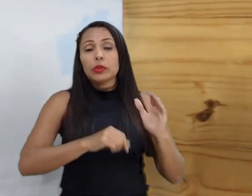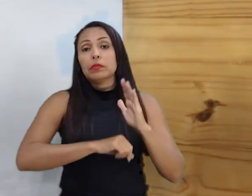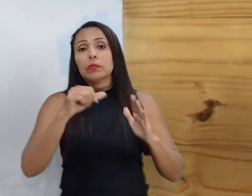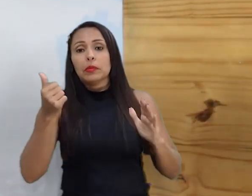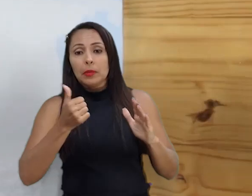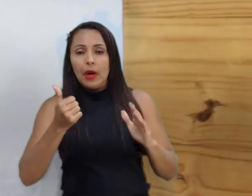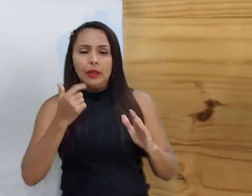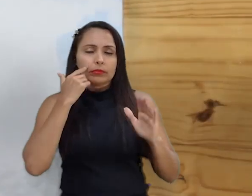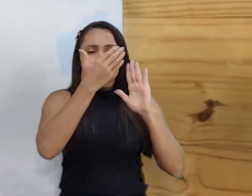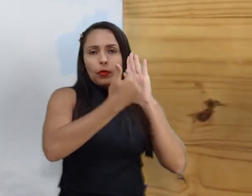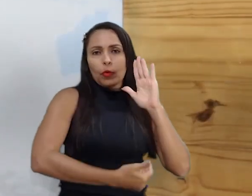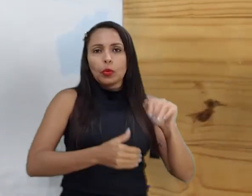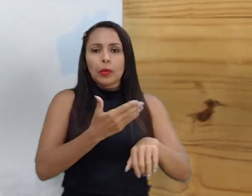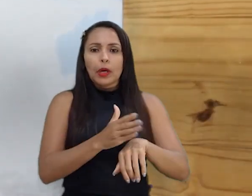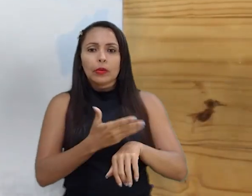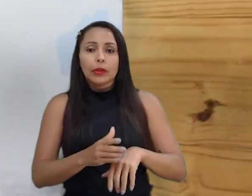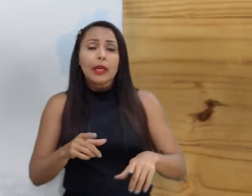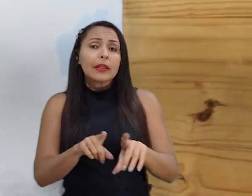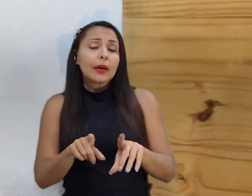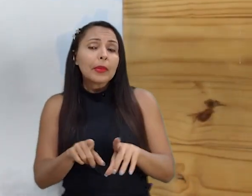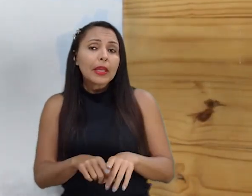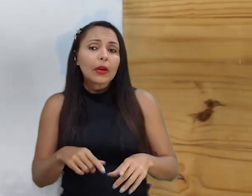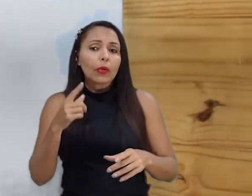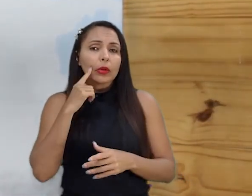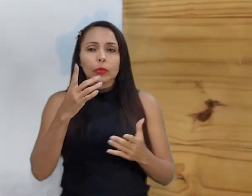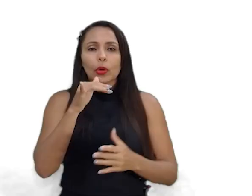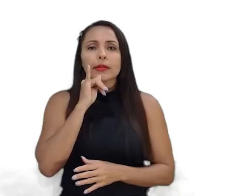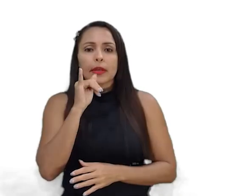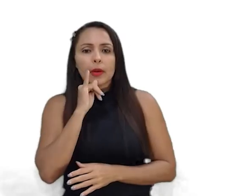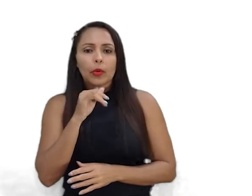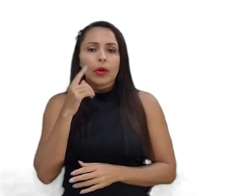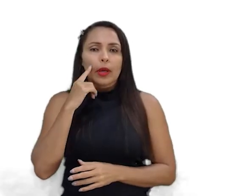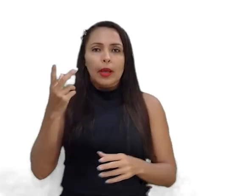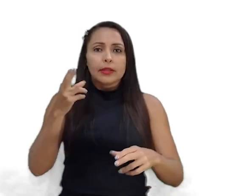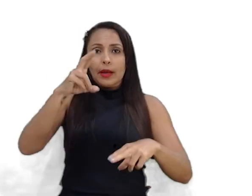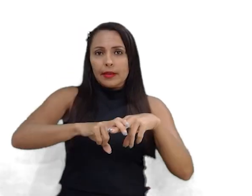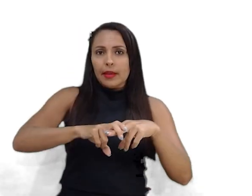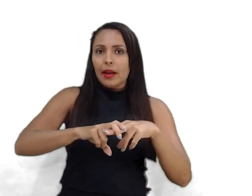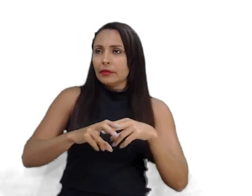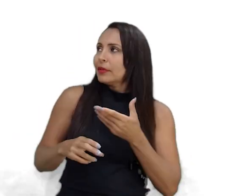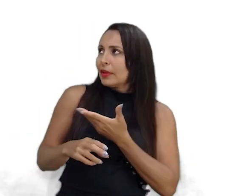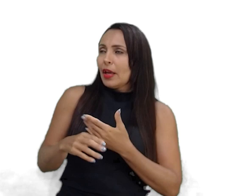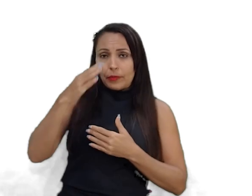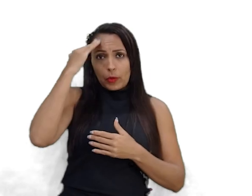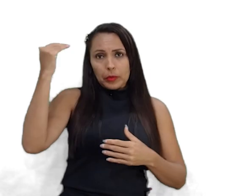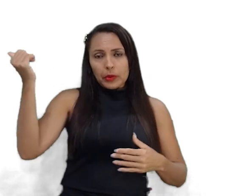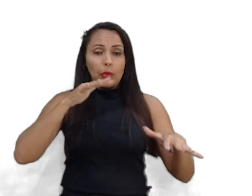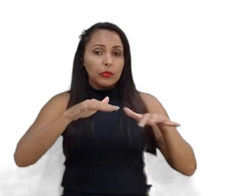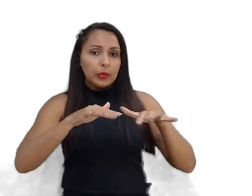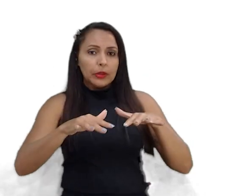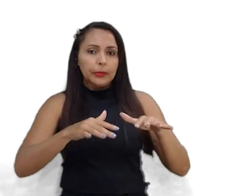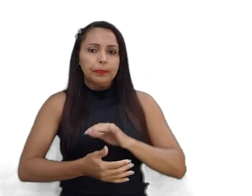um fundo branco. Até mesmo quando, por exemplo, essa cadeira, que é uma obra bem conhecida do movimento, a